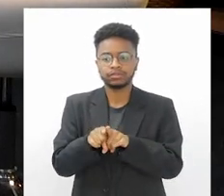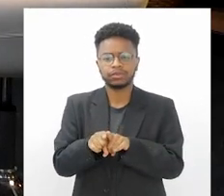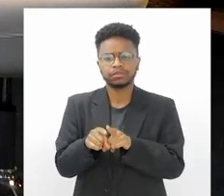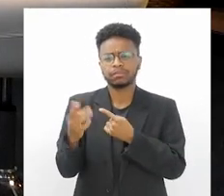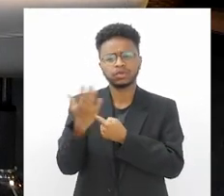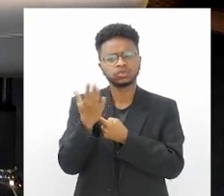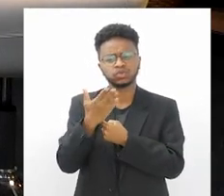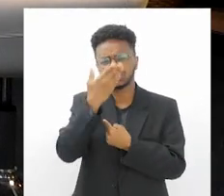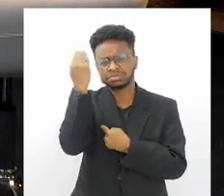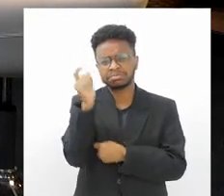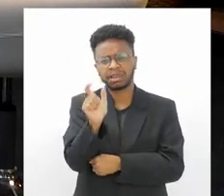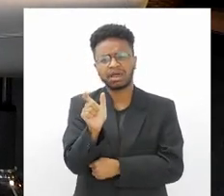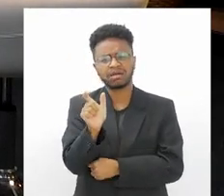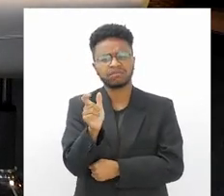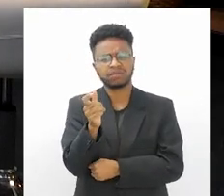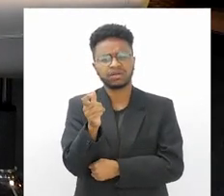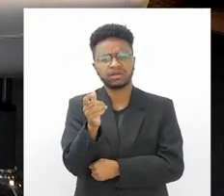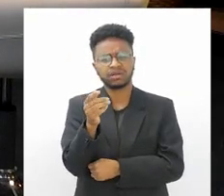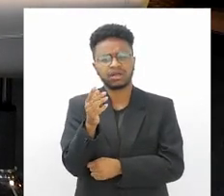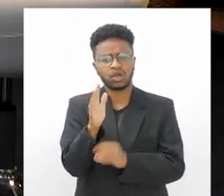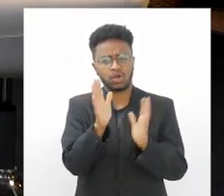me dá ajuda aqui, que está faltando aqui a palavra.